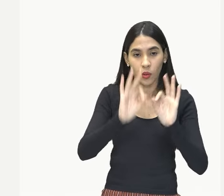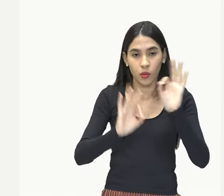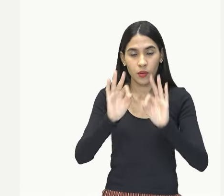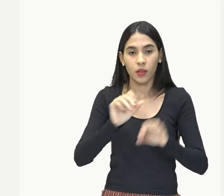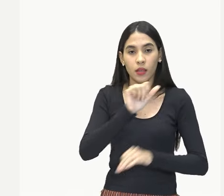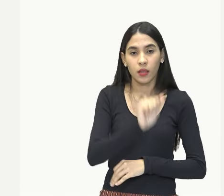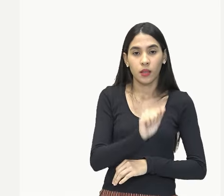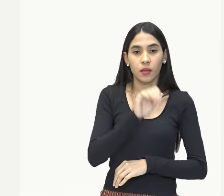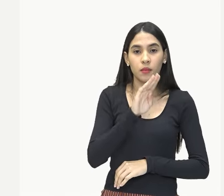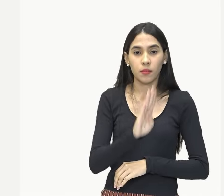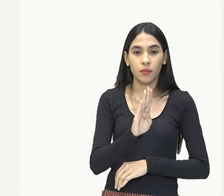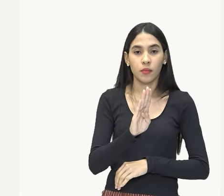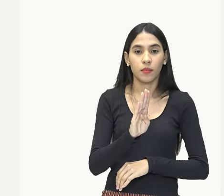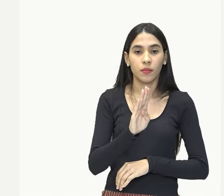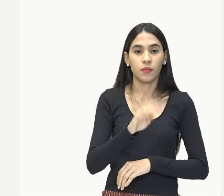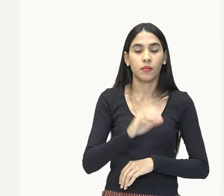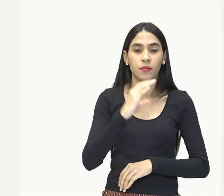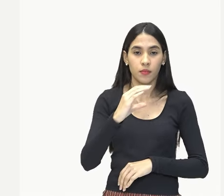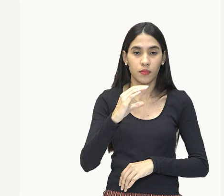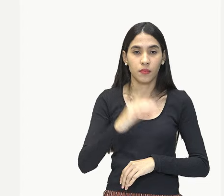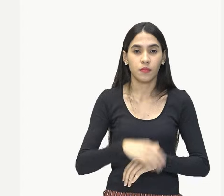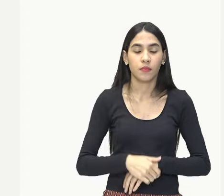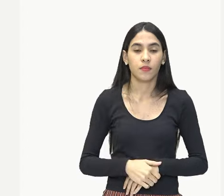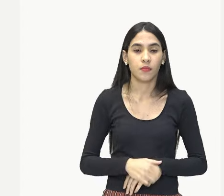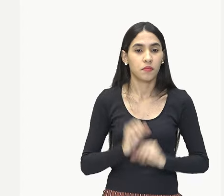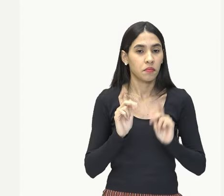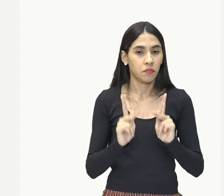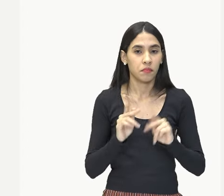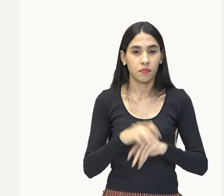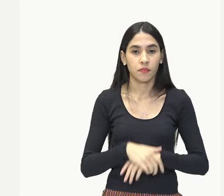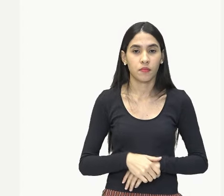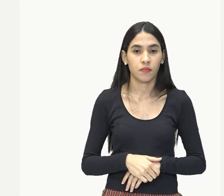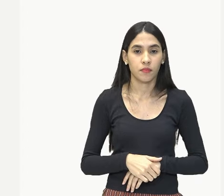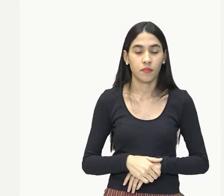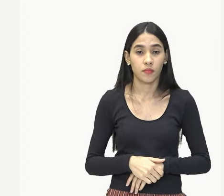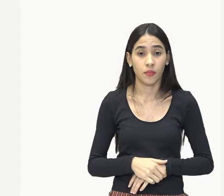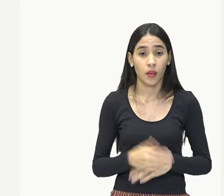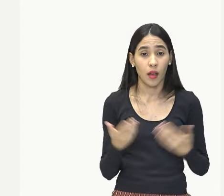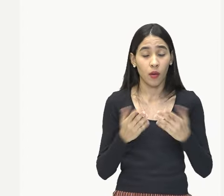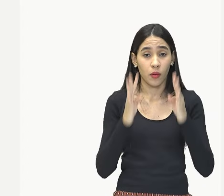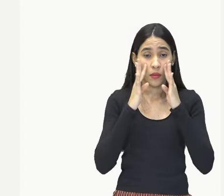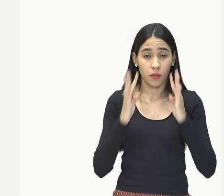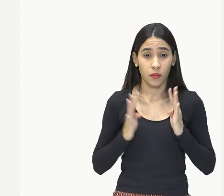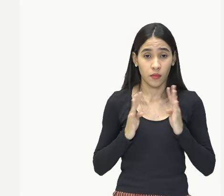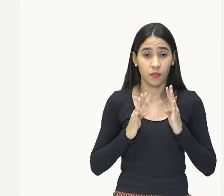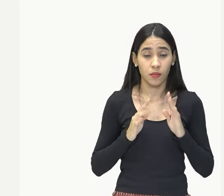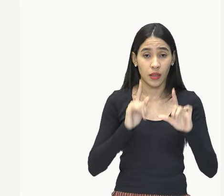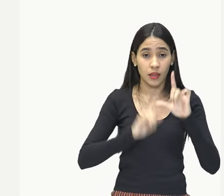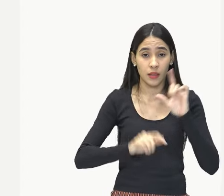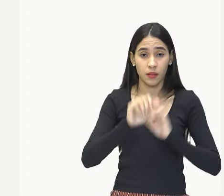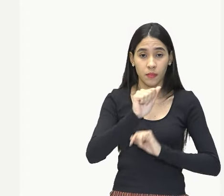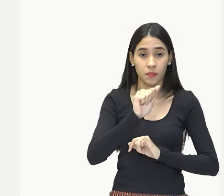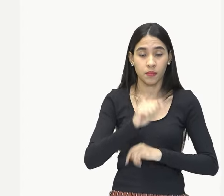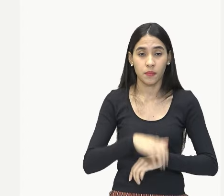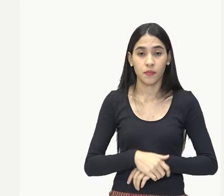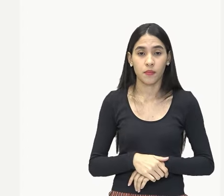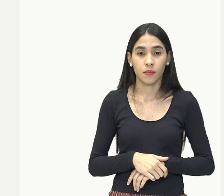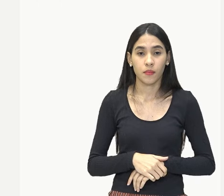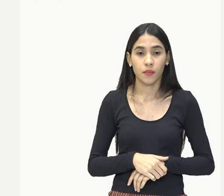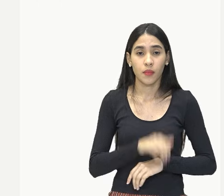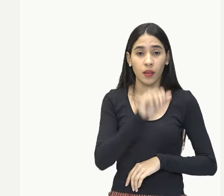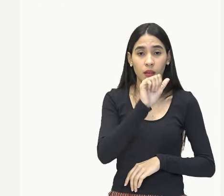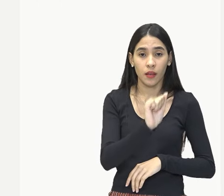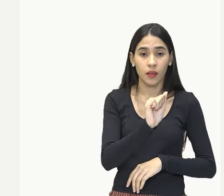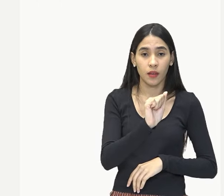A, B e C, tranquilamente. Agora, eu vou me prender no A. A à